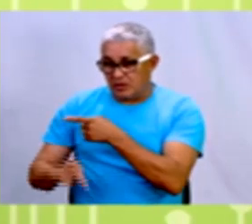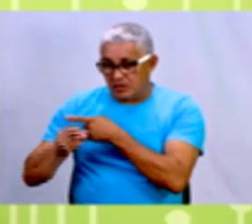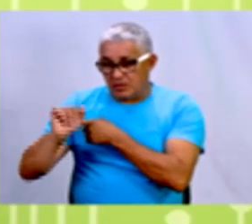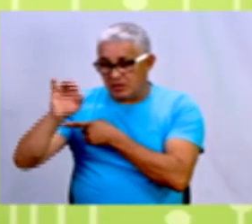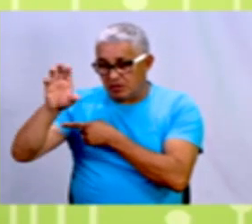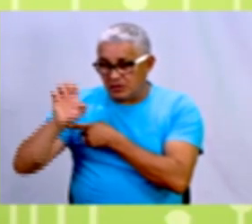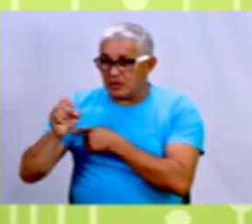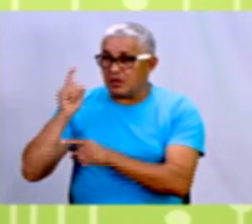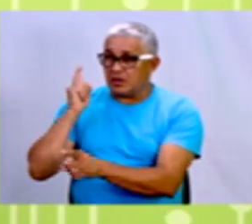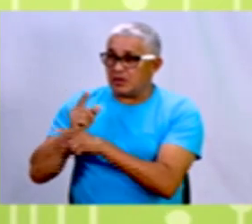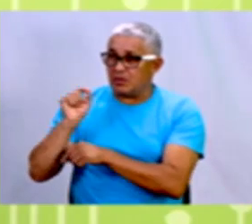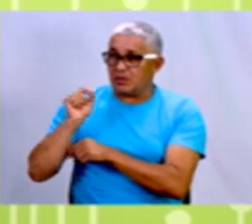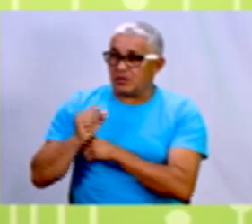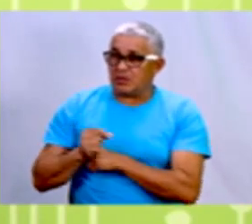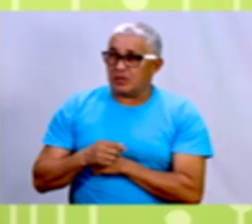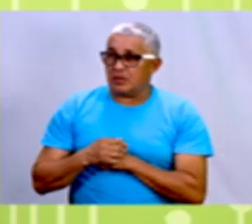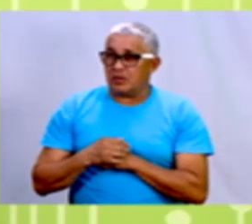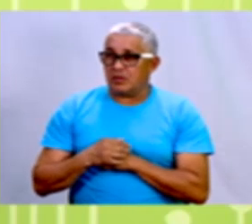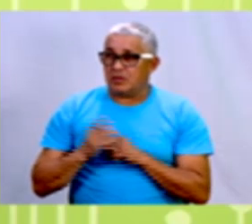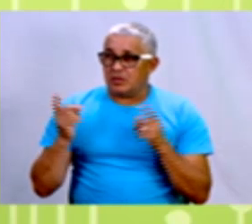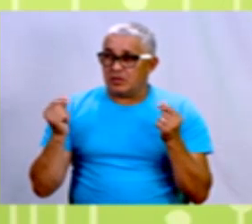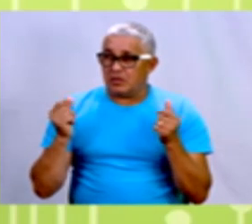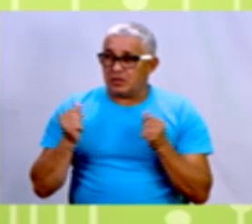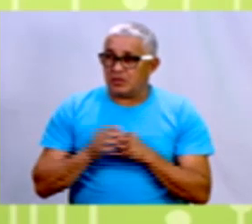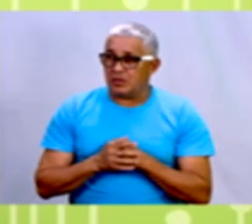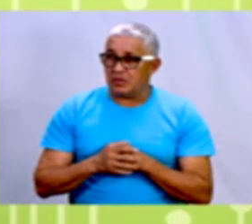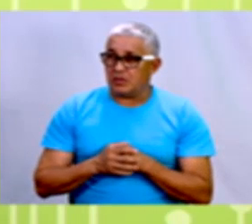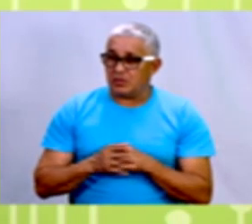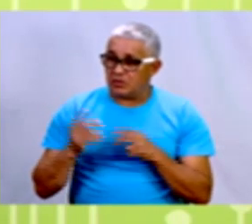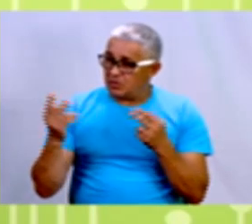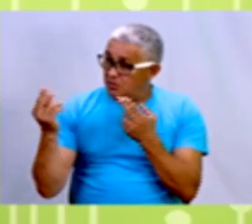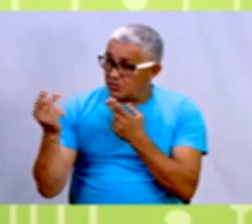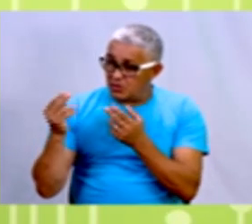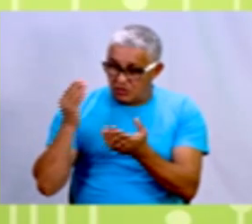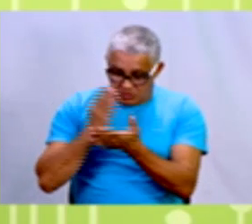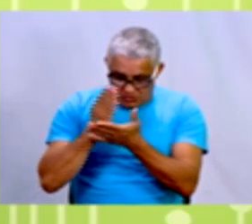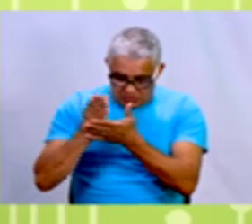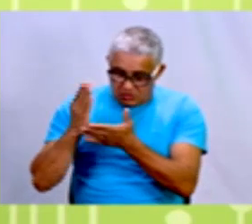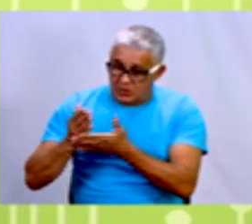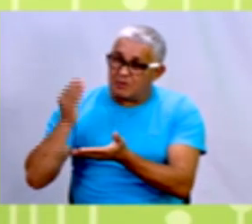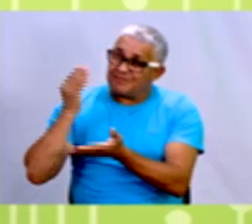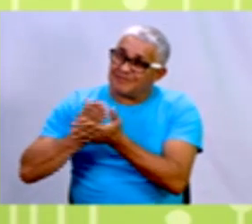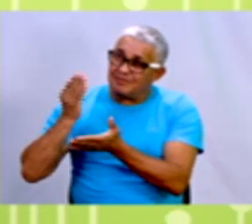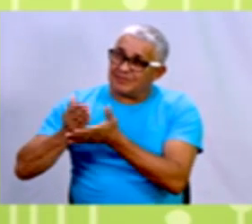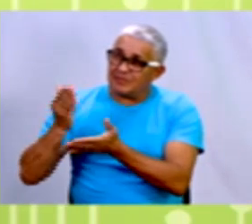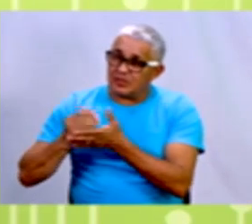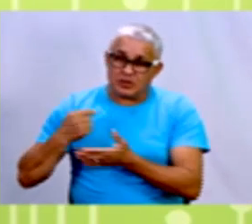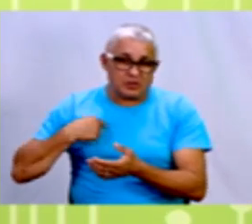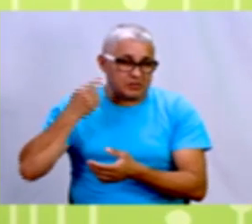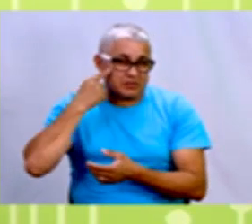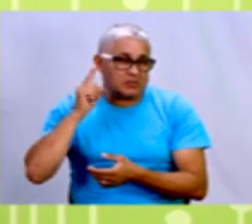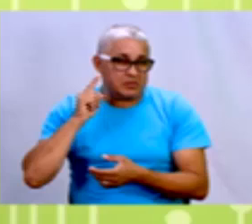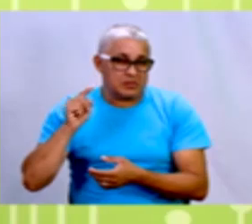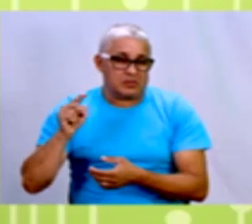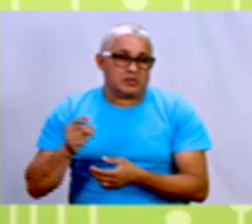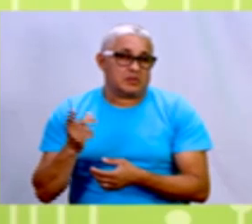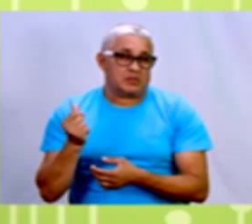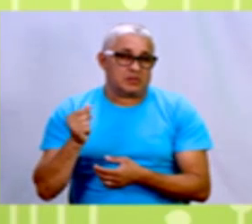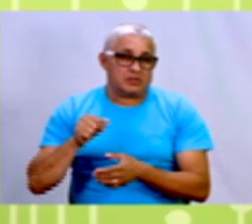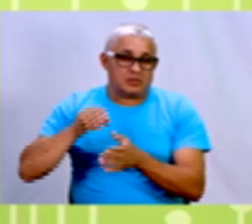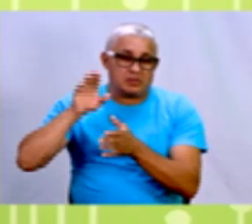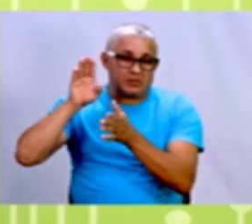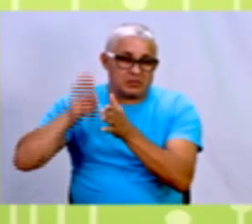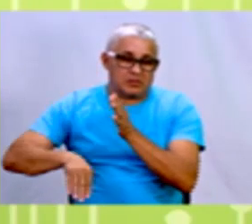a gente acabou de encontrar os valores que vão ser todos iguais das parcelas. Eu não sei qual o valor ainda que vai ser